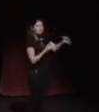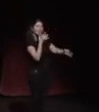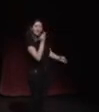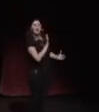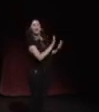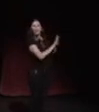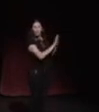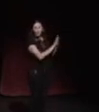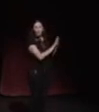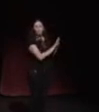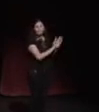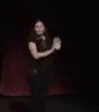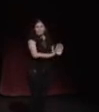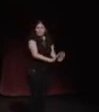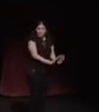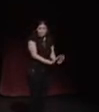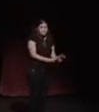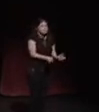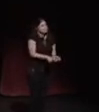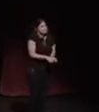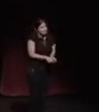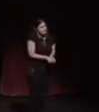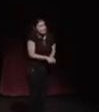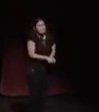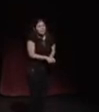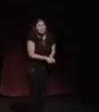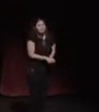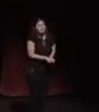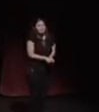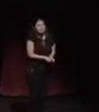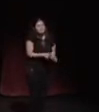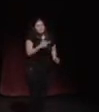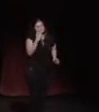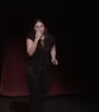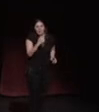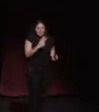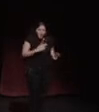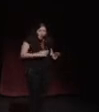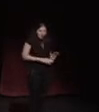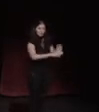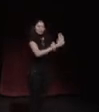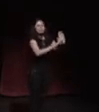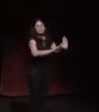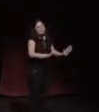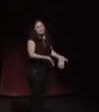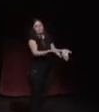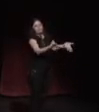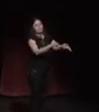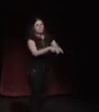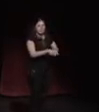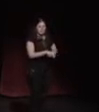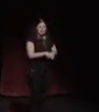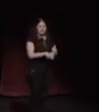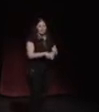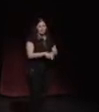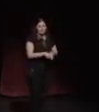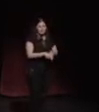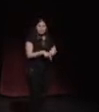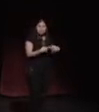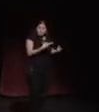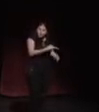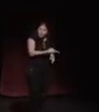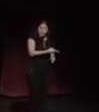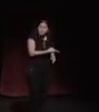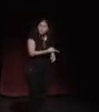confrontam mais, mas também estão mais presentes e colaboram mais. E acho que isso é alguma coisa